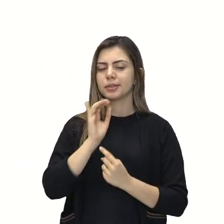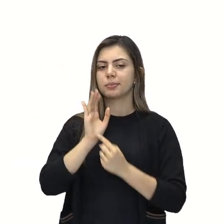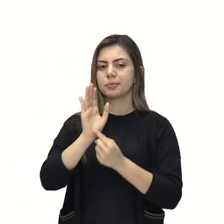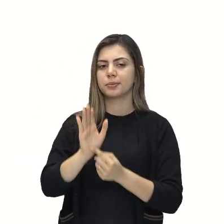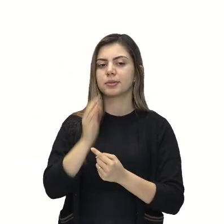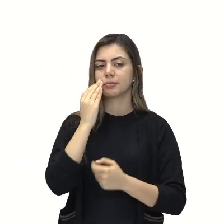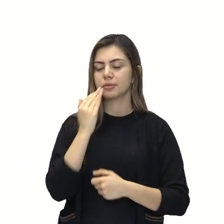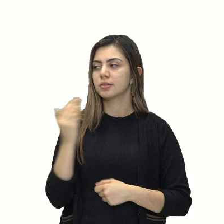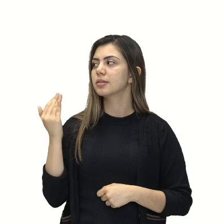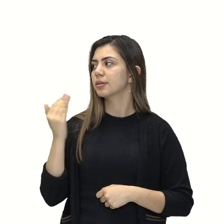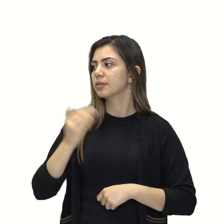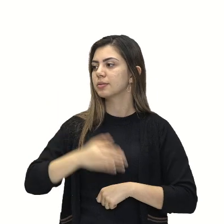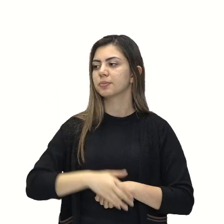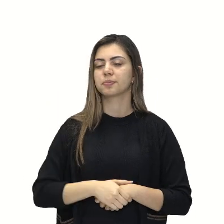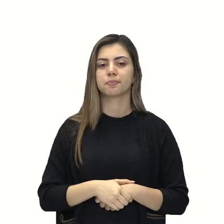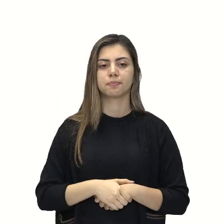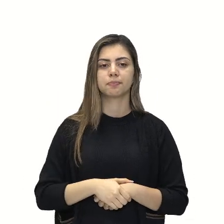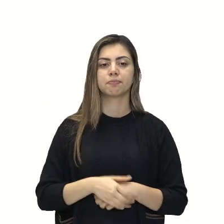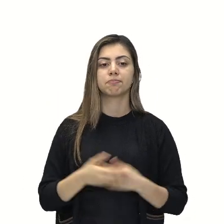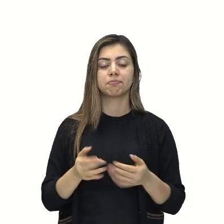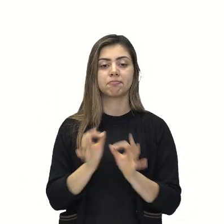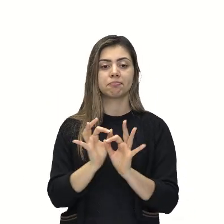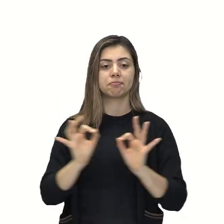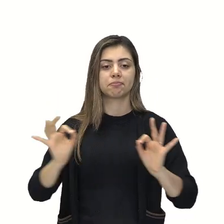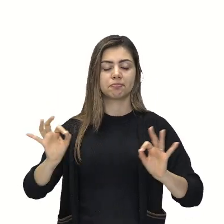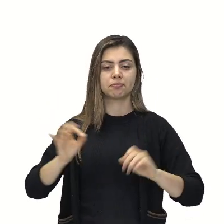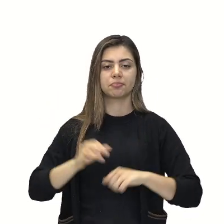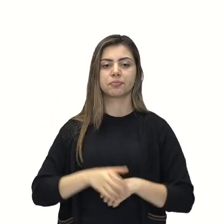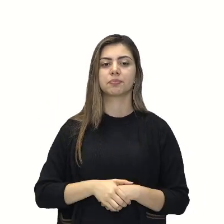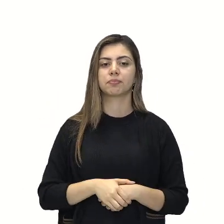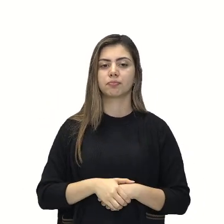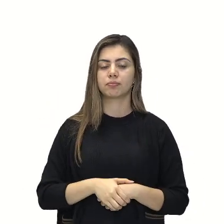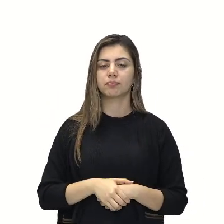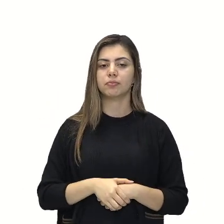nesse exemplo. No